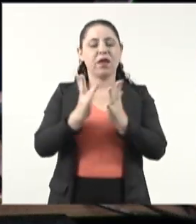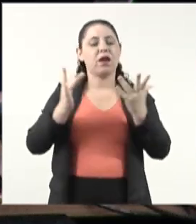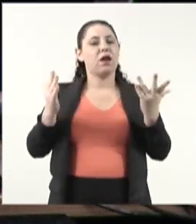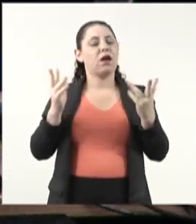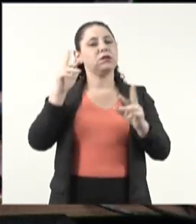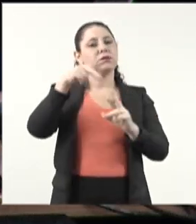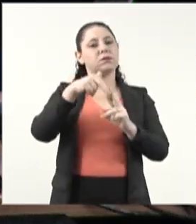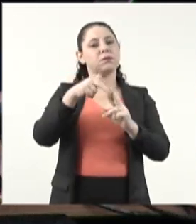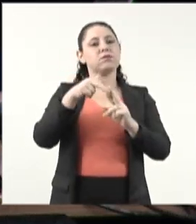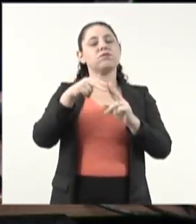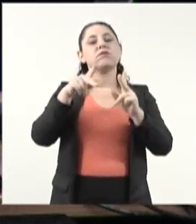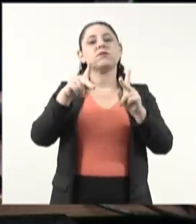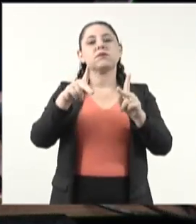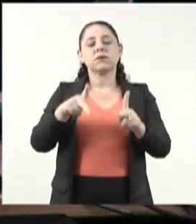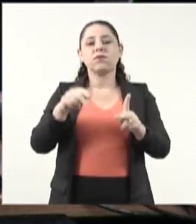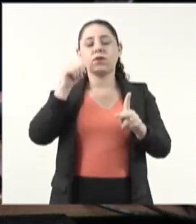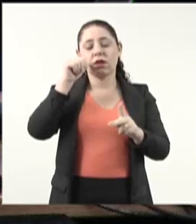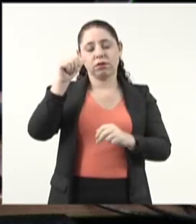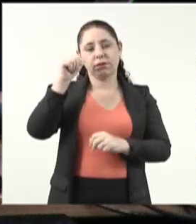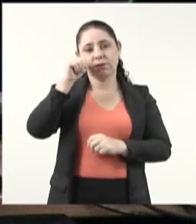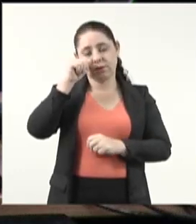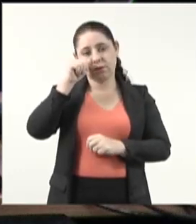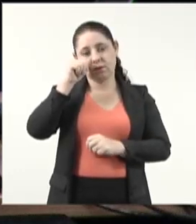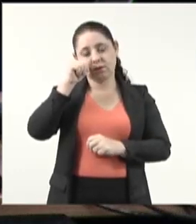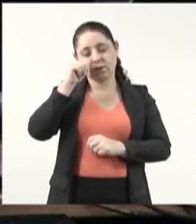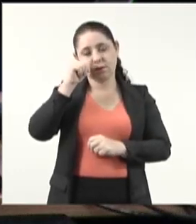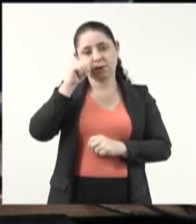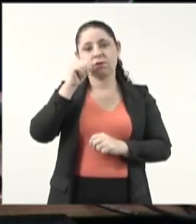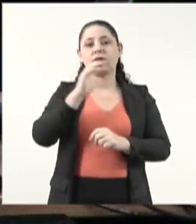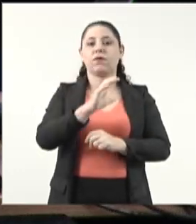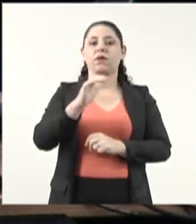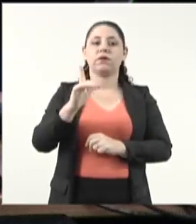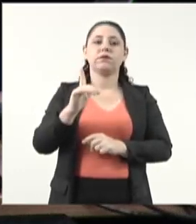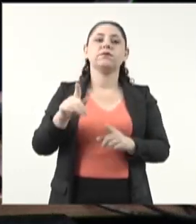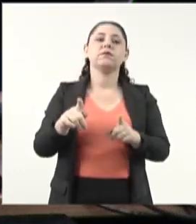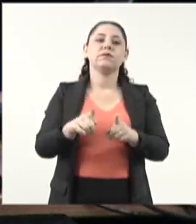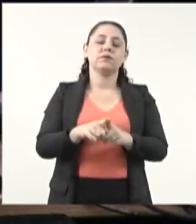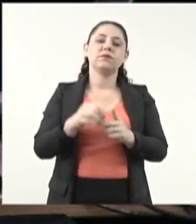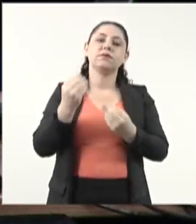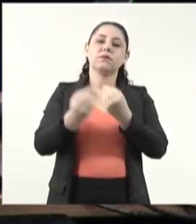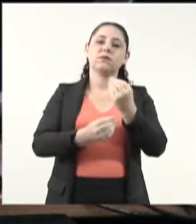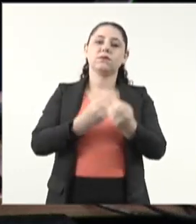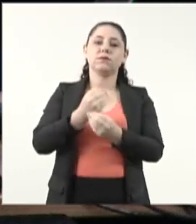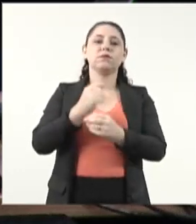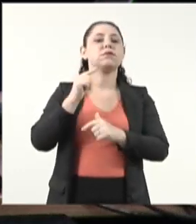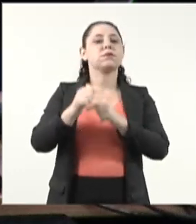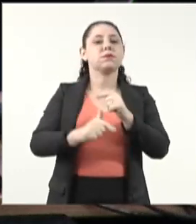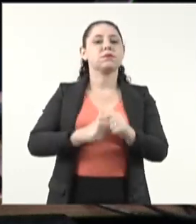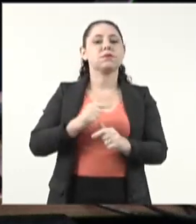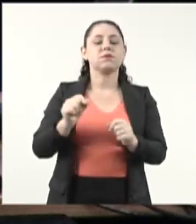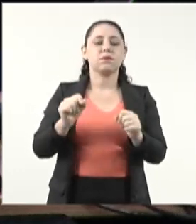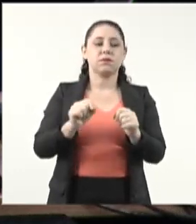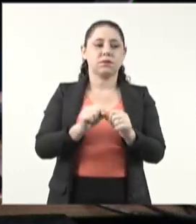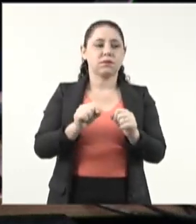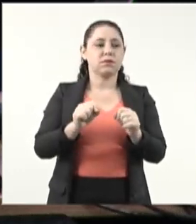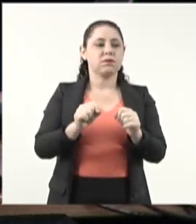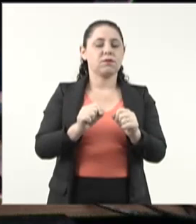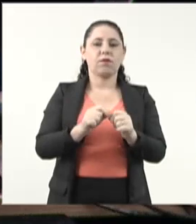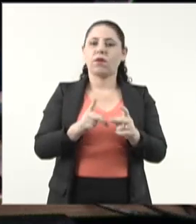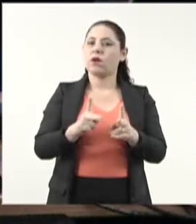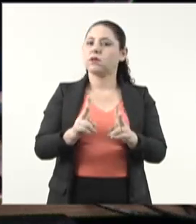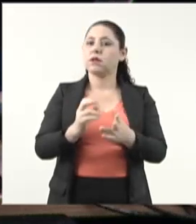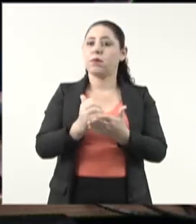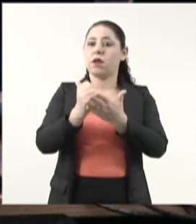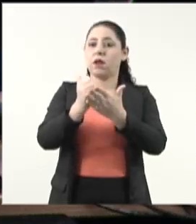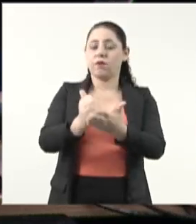como representante das mulheres e da população de Campo Grande, como um trabalho que faz sempre